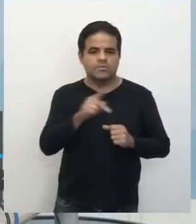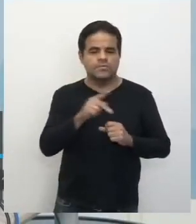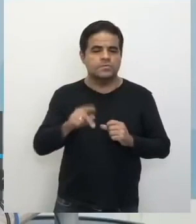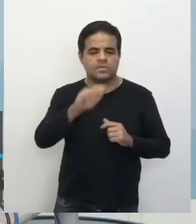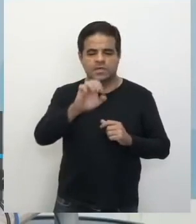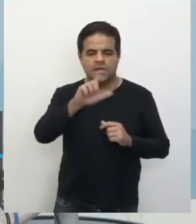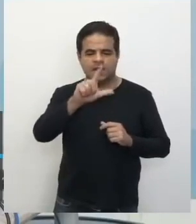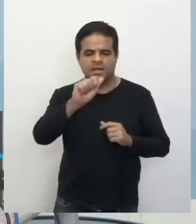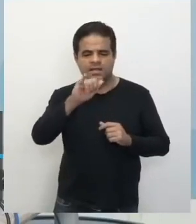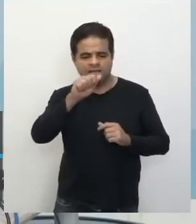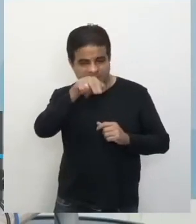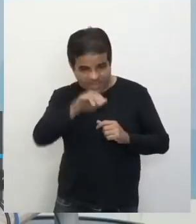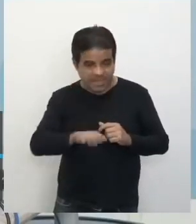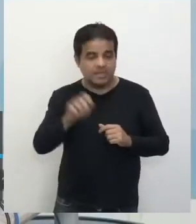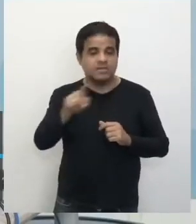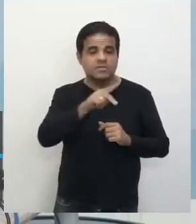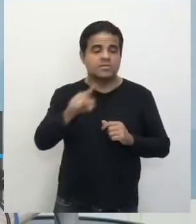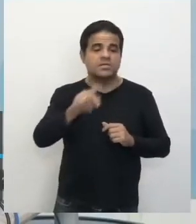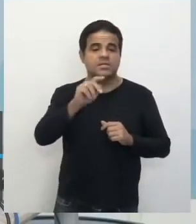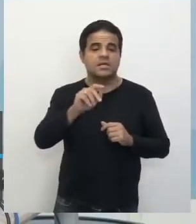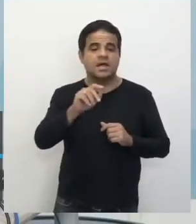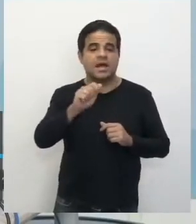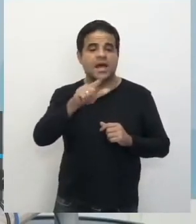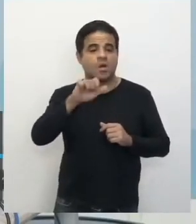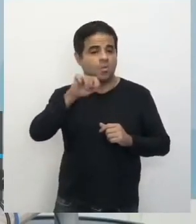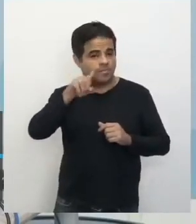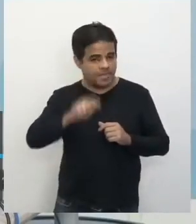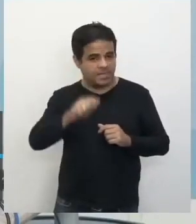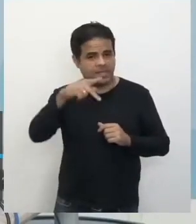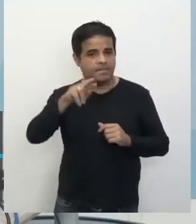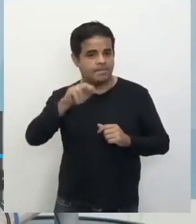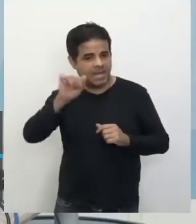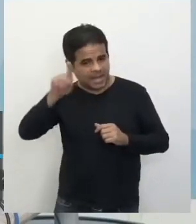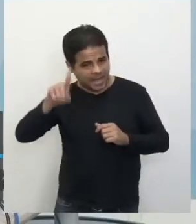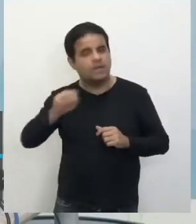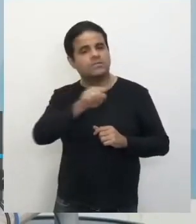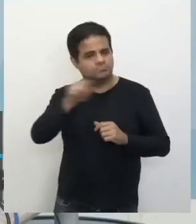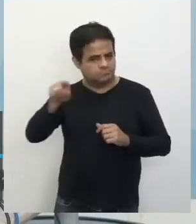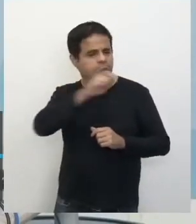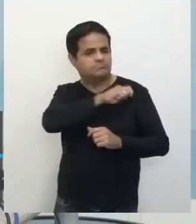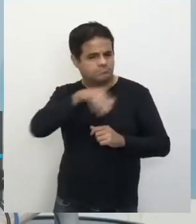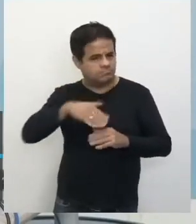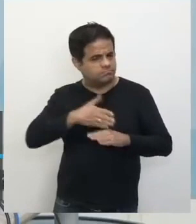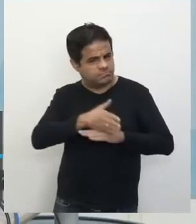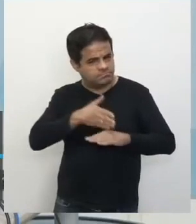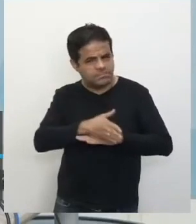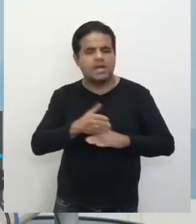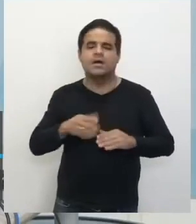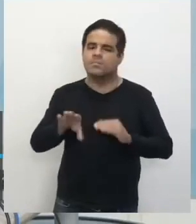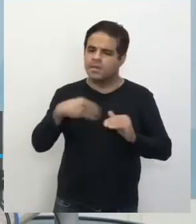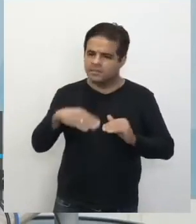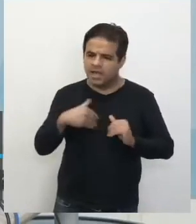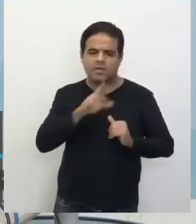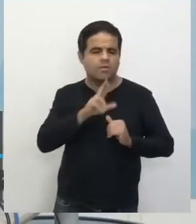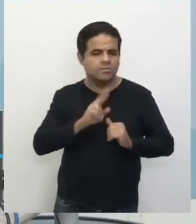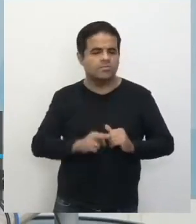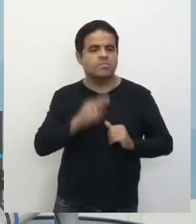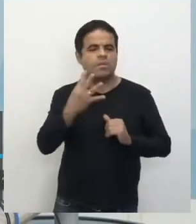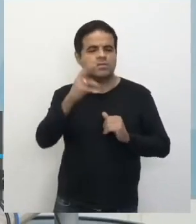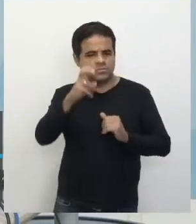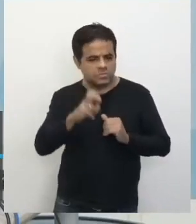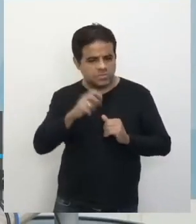Professora Eliane, também lá da escola Almeida Prado, e IEP, os alunos dela lá participando e mandando a resposta também, 4x quadrado menos